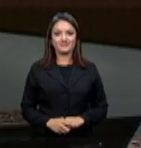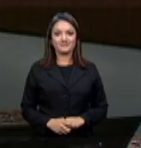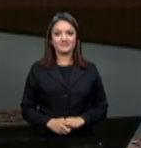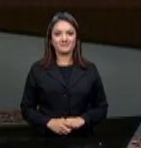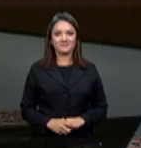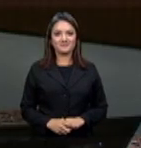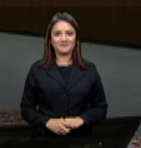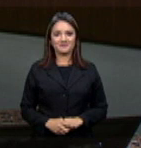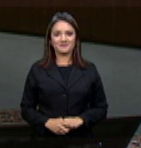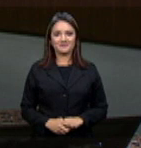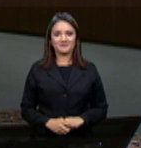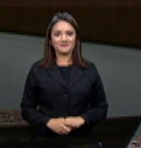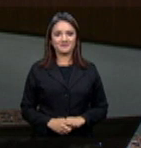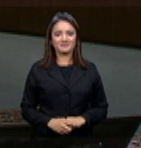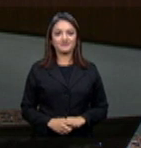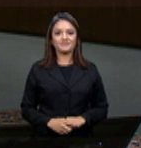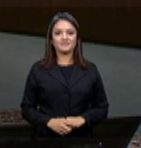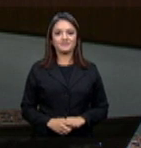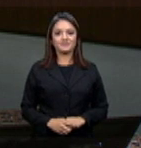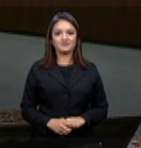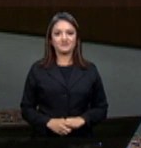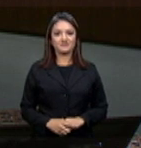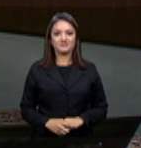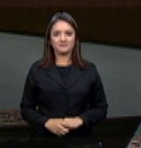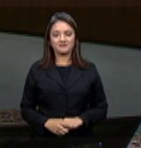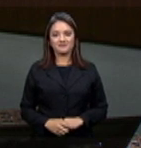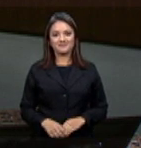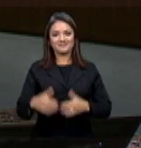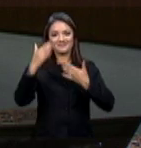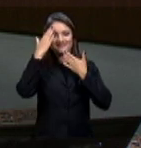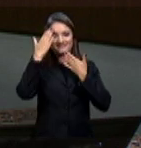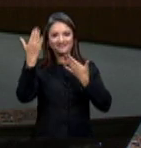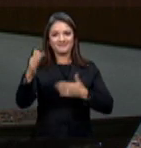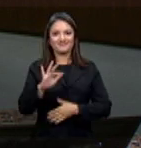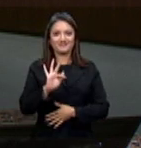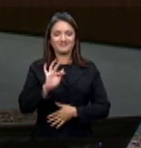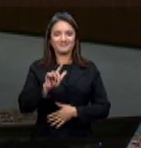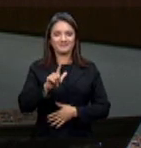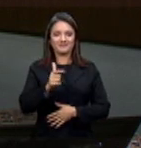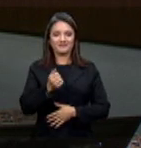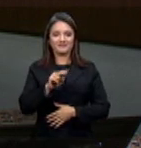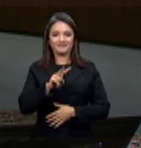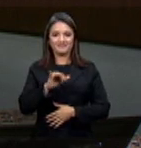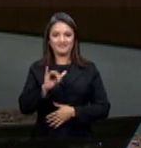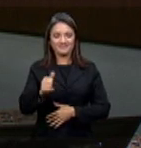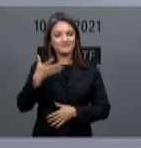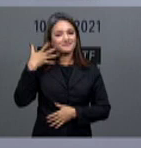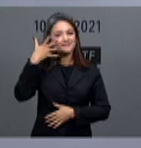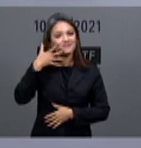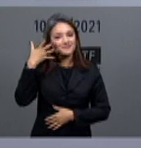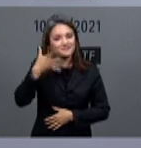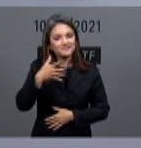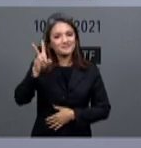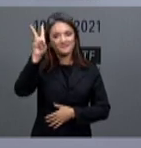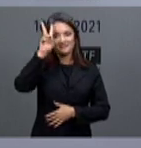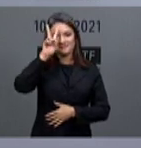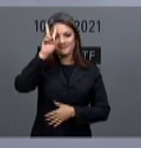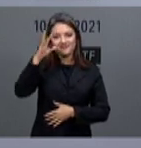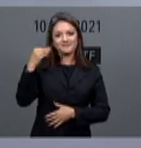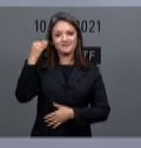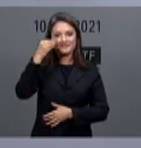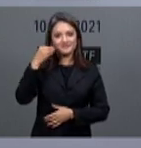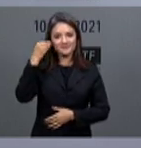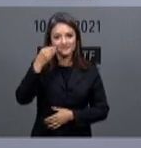E aí é muito obrigada Flávia pelas suas palavras pelos seus depoimentos não